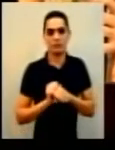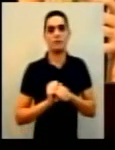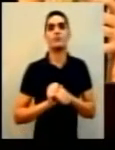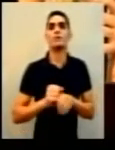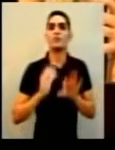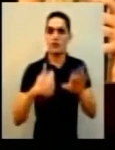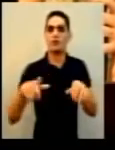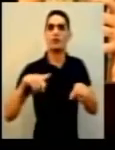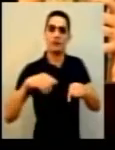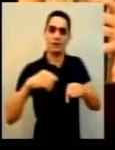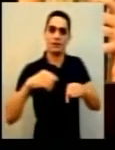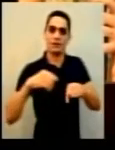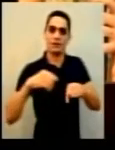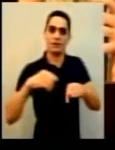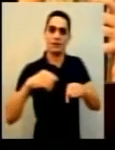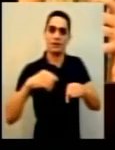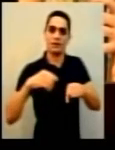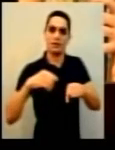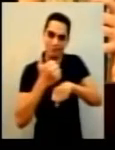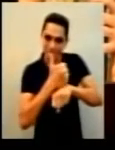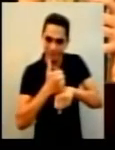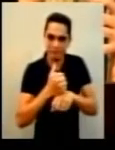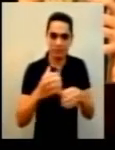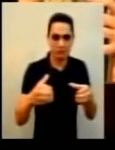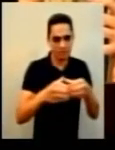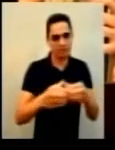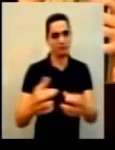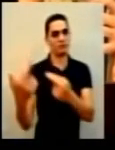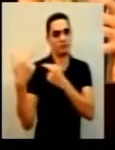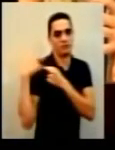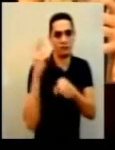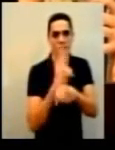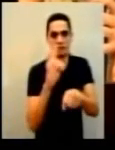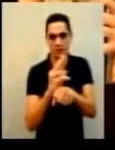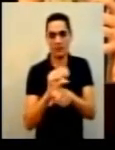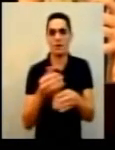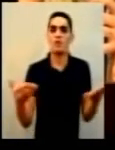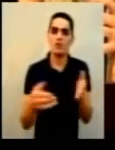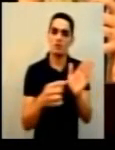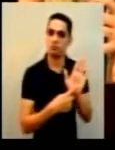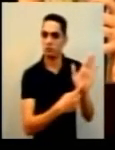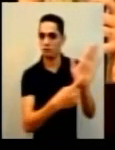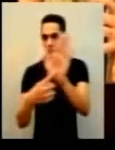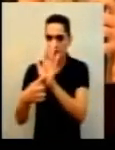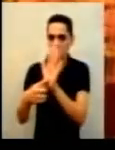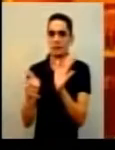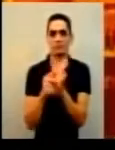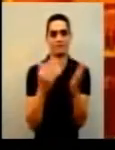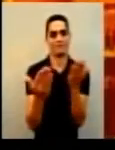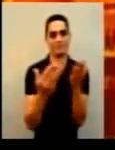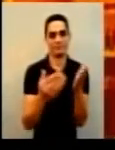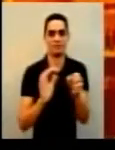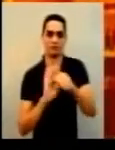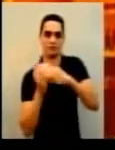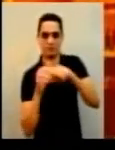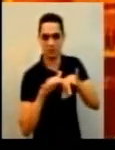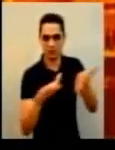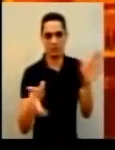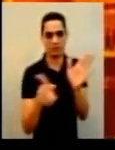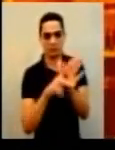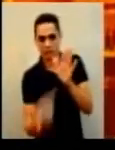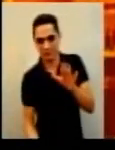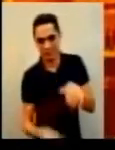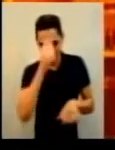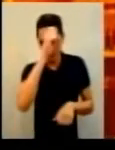Era isso que a gente queria apresentar hoje, em relação à situação do coronavírus aqui no município. E